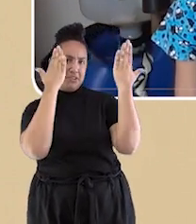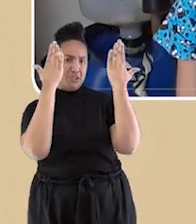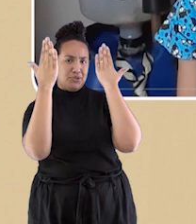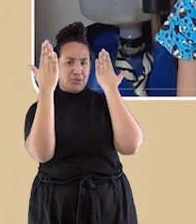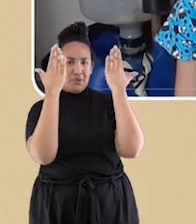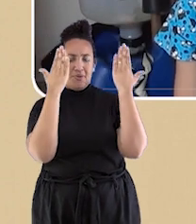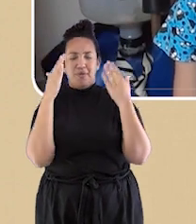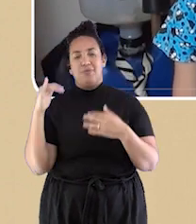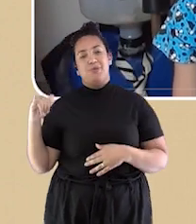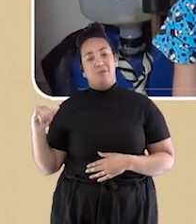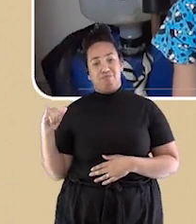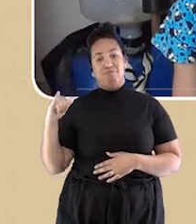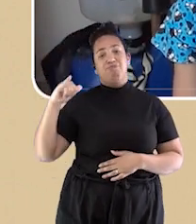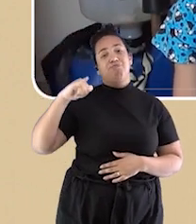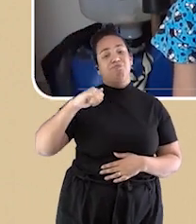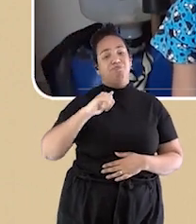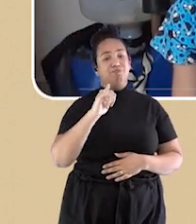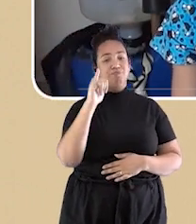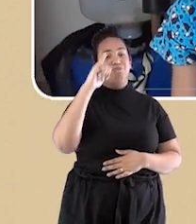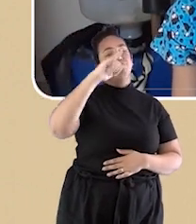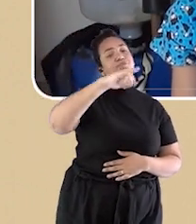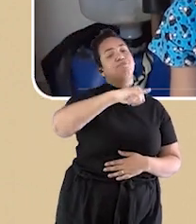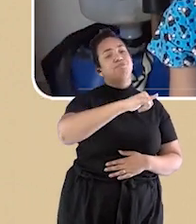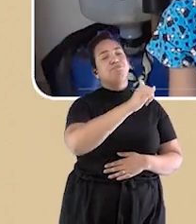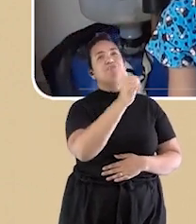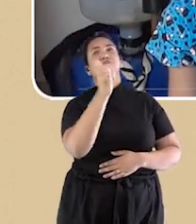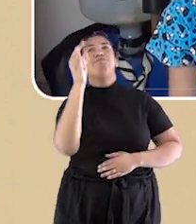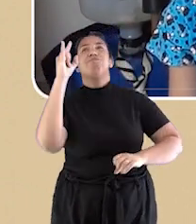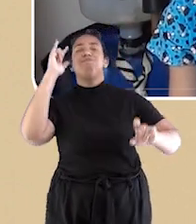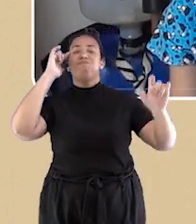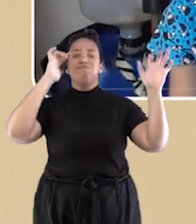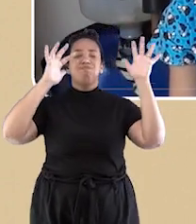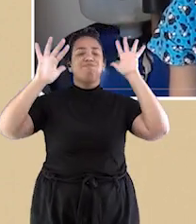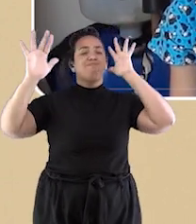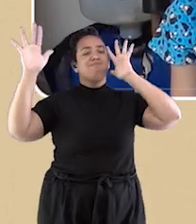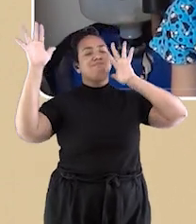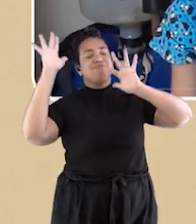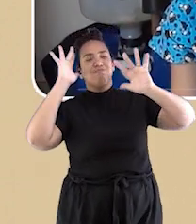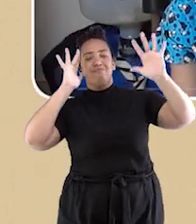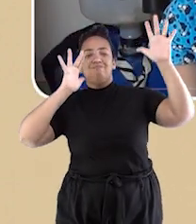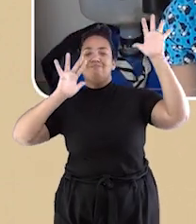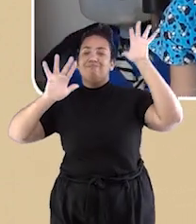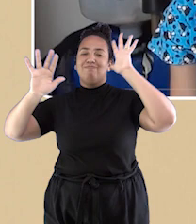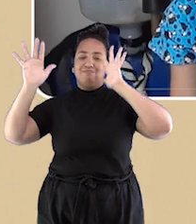psicólogo e piloto. Viajei por todo canto,